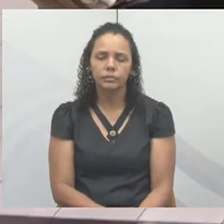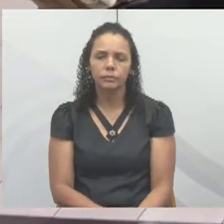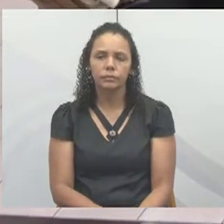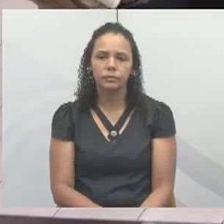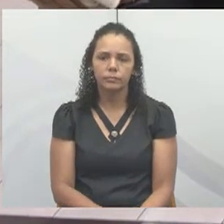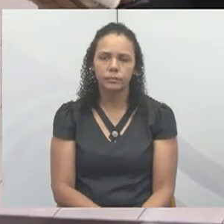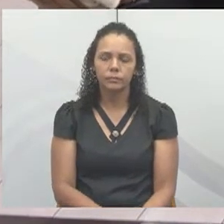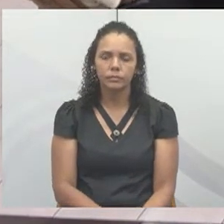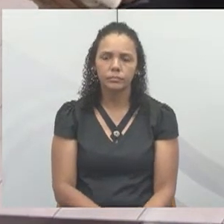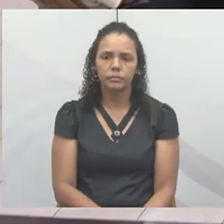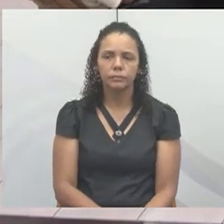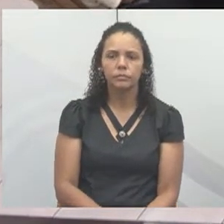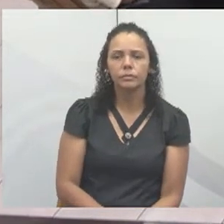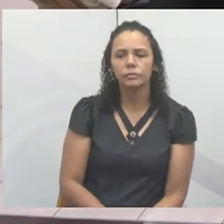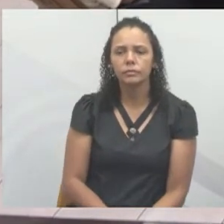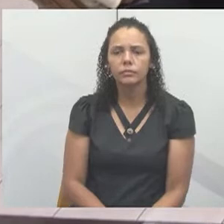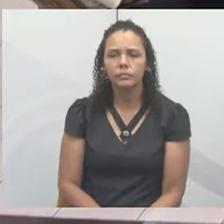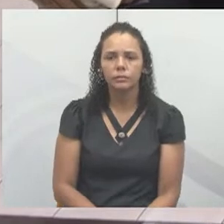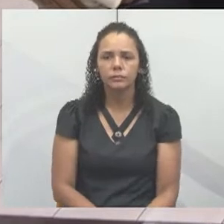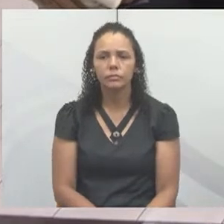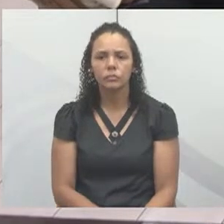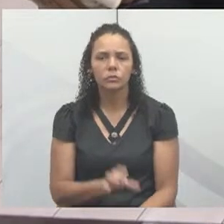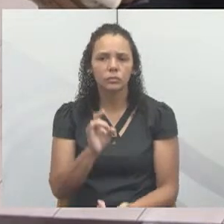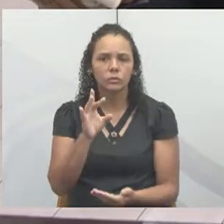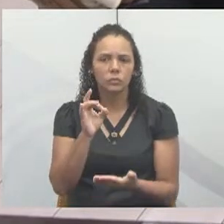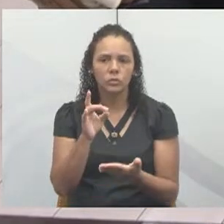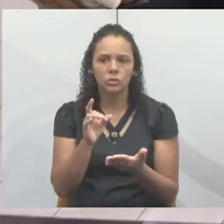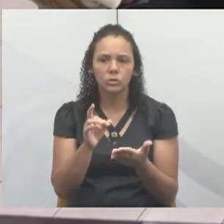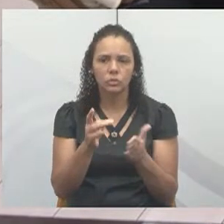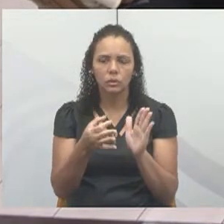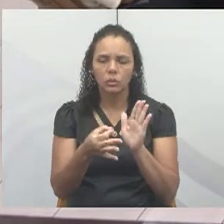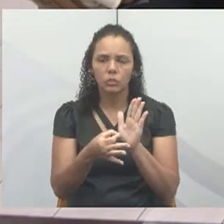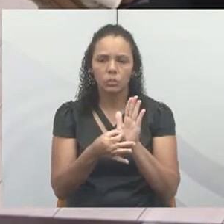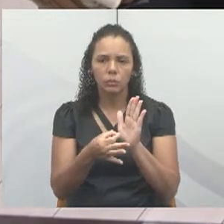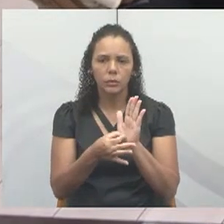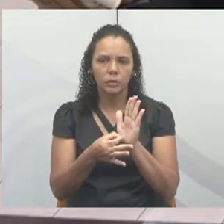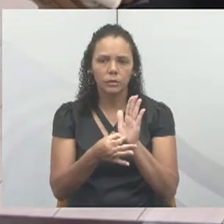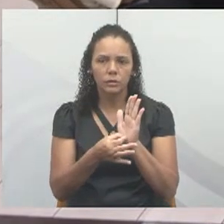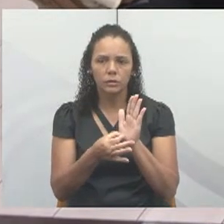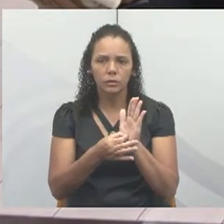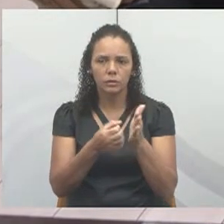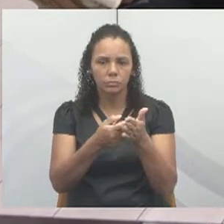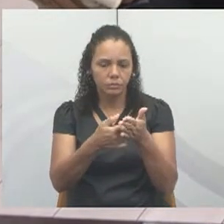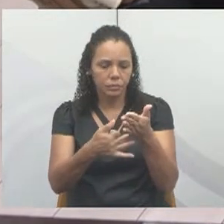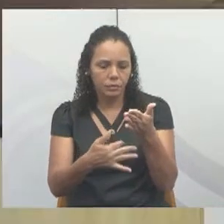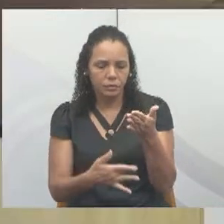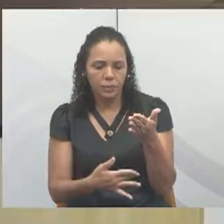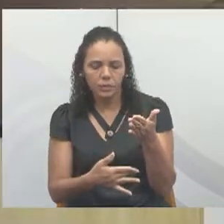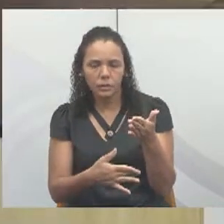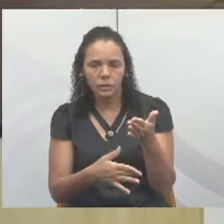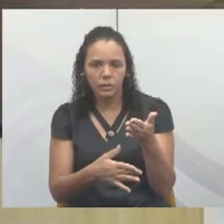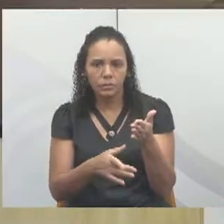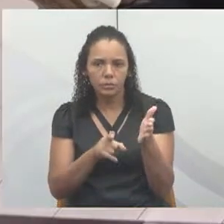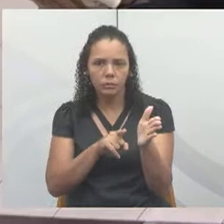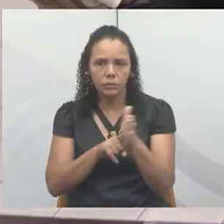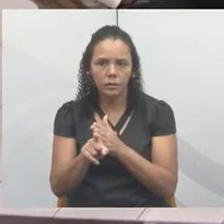Então, o que existe são apenas comentários, né? A pergunta nós não temos, né?